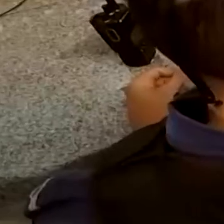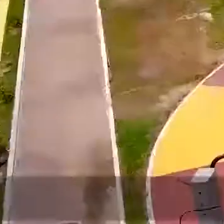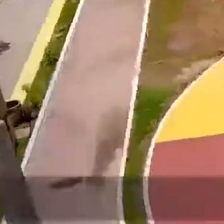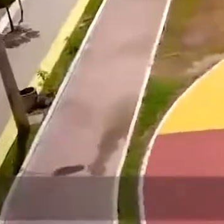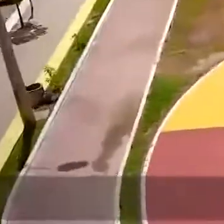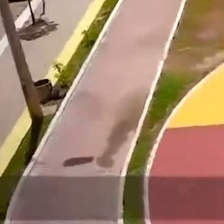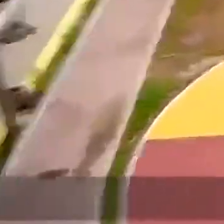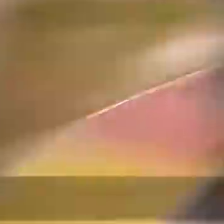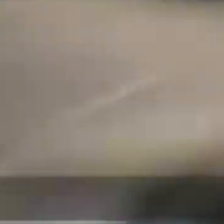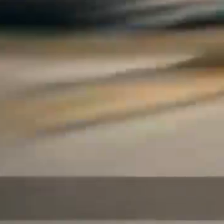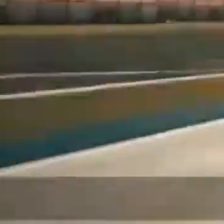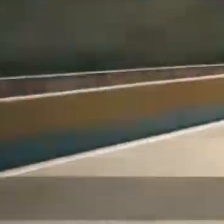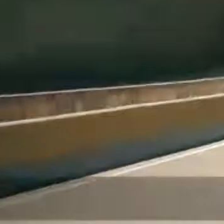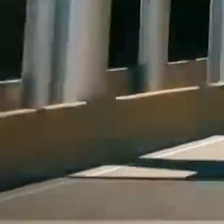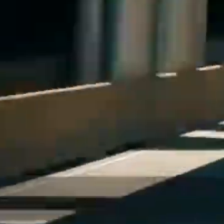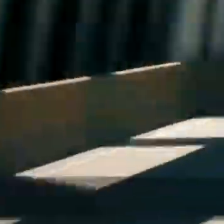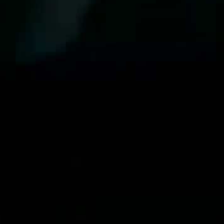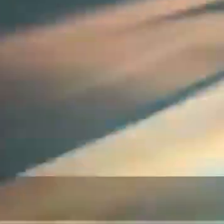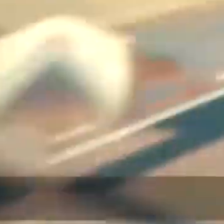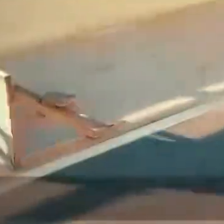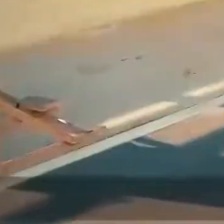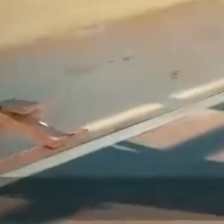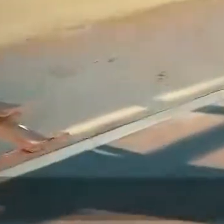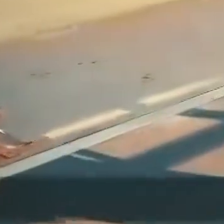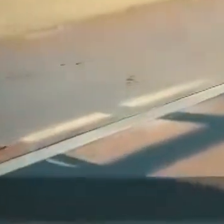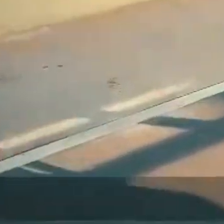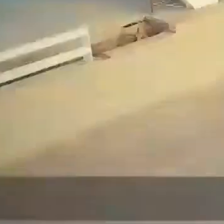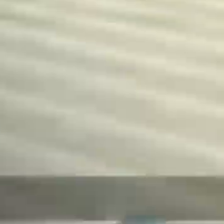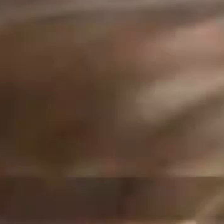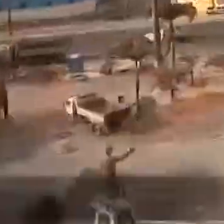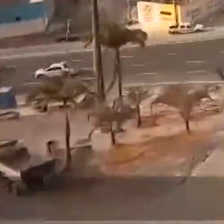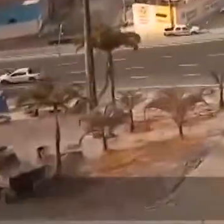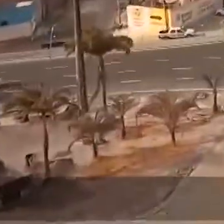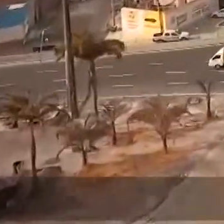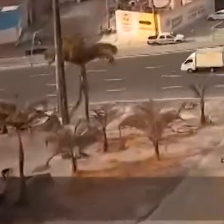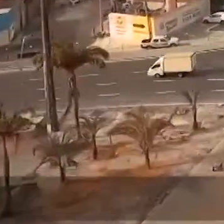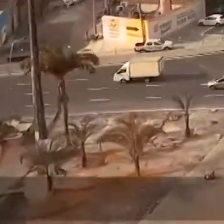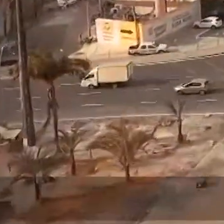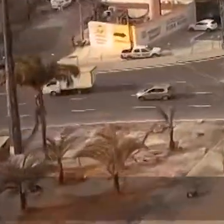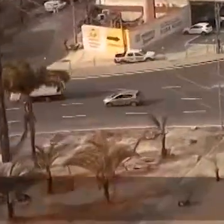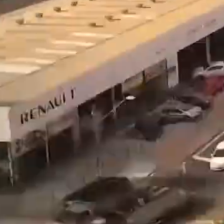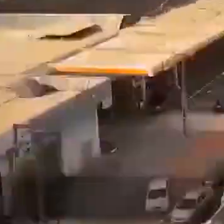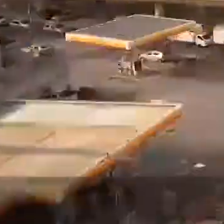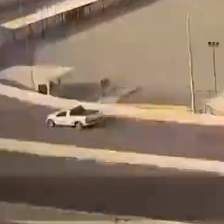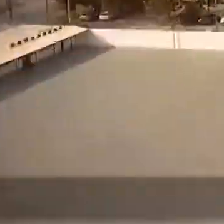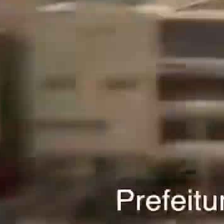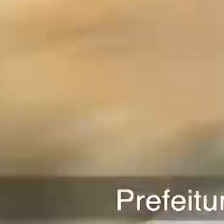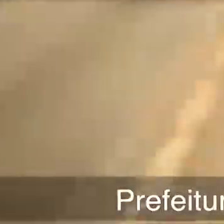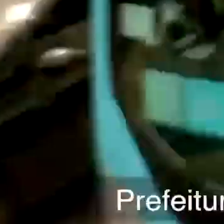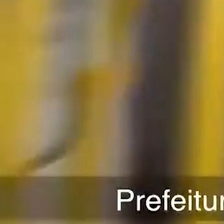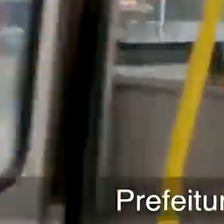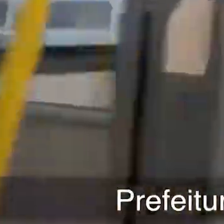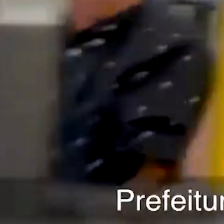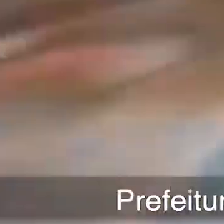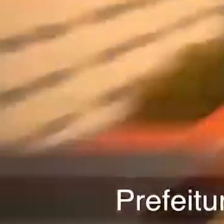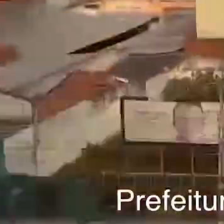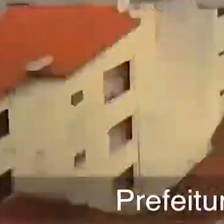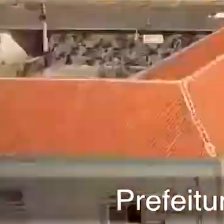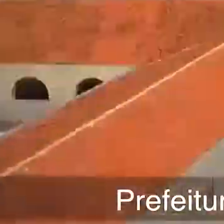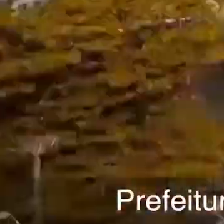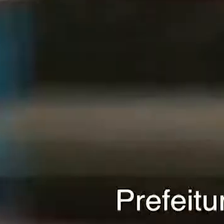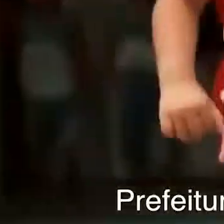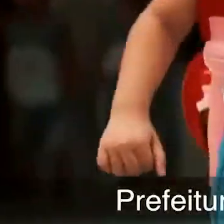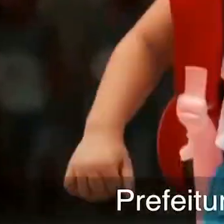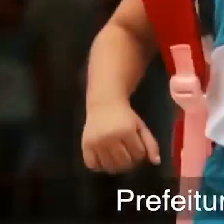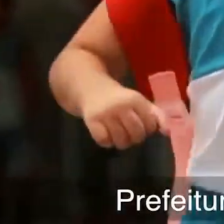proteção social. Túnel da Via Expressa. BRT e Viaduto da Guanambi. Prefeitura e você,